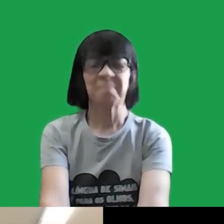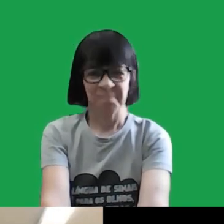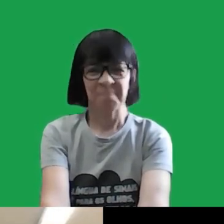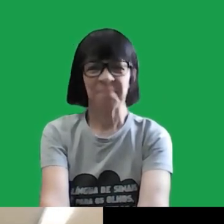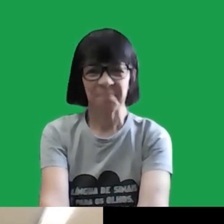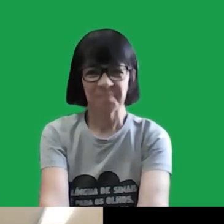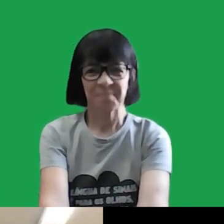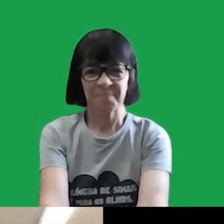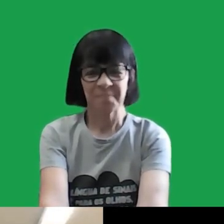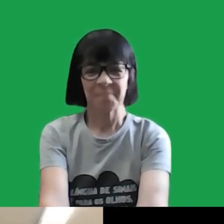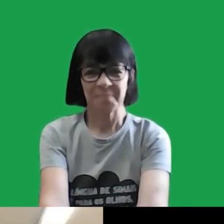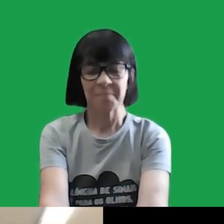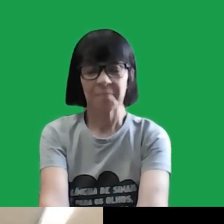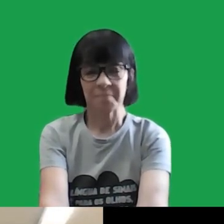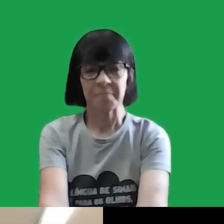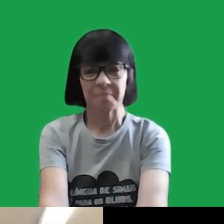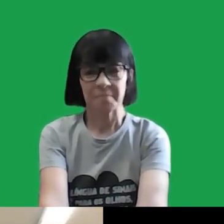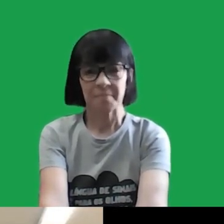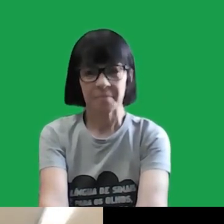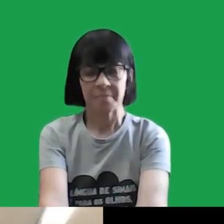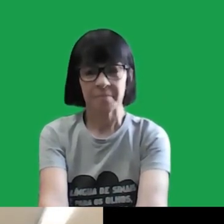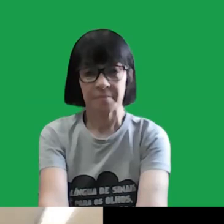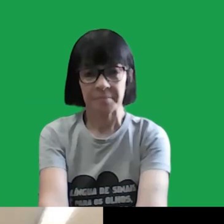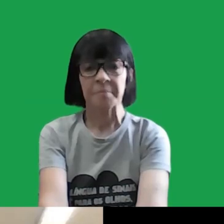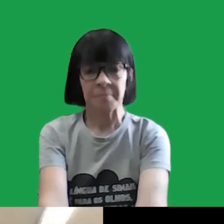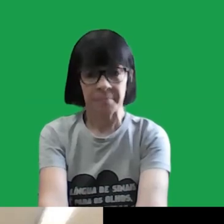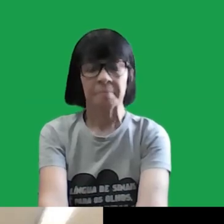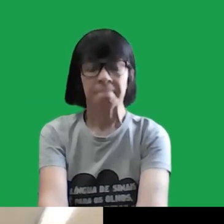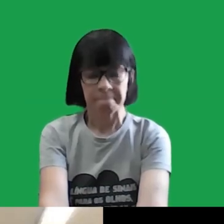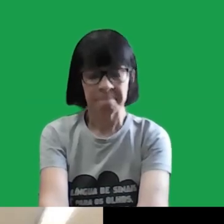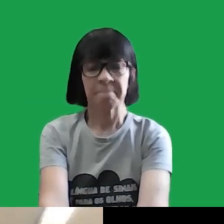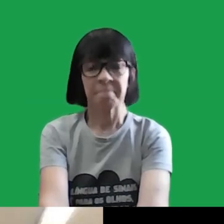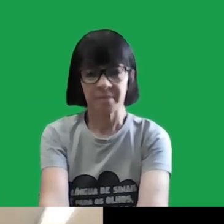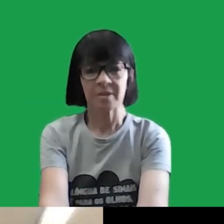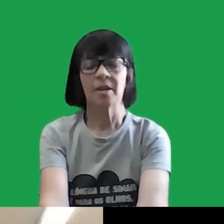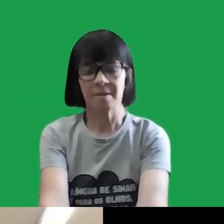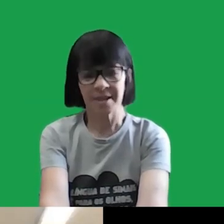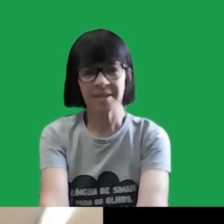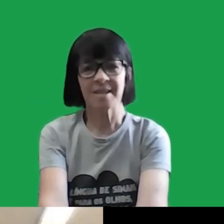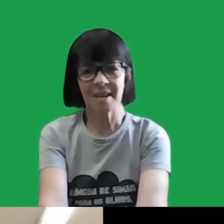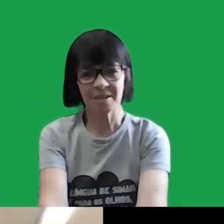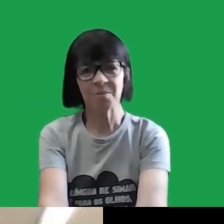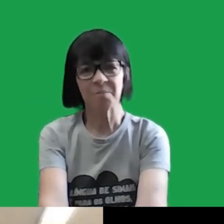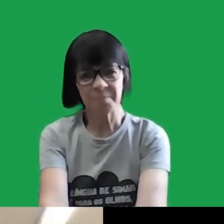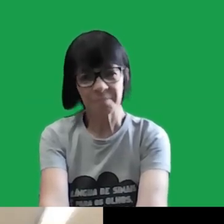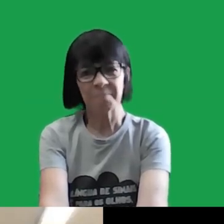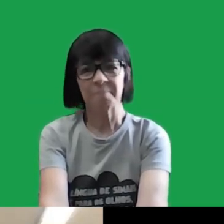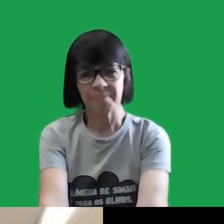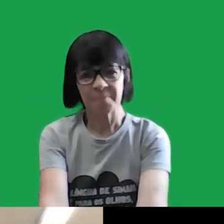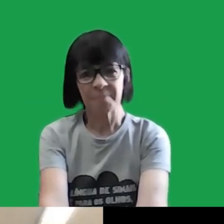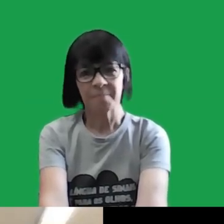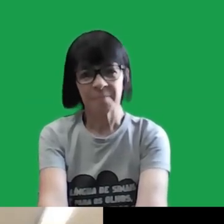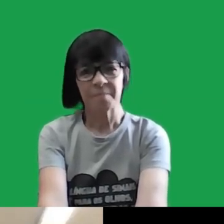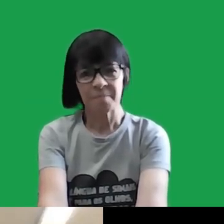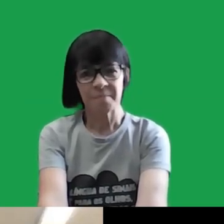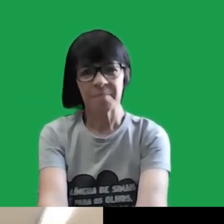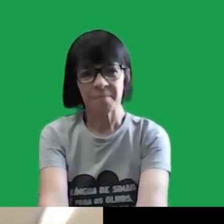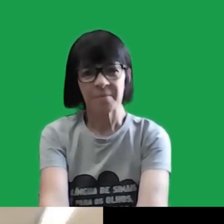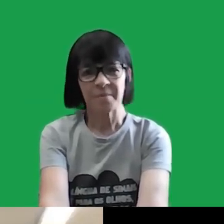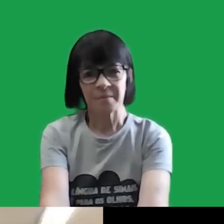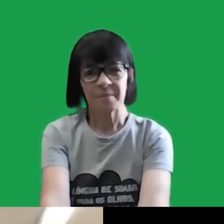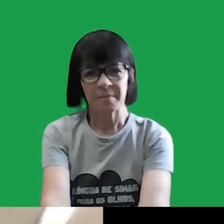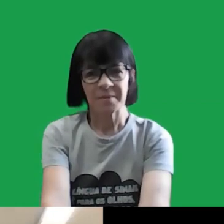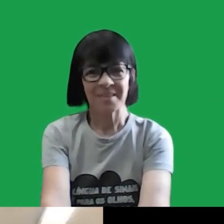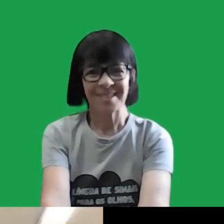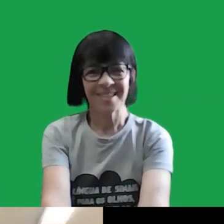medo mesmo, porque se a gente não começar de algum lugar, a gente não chega em lugar nenhum. A gente tem que começar. E